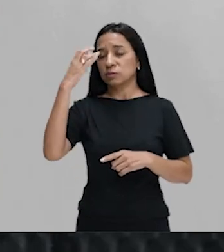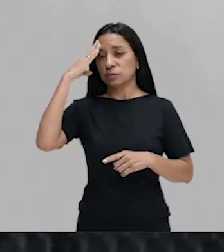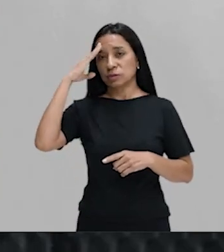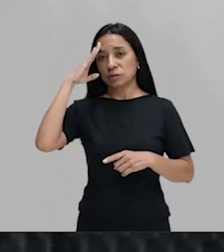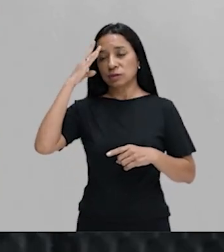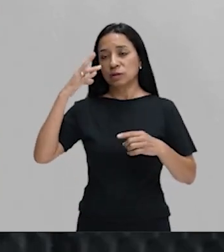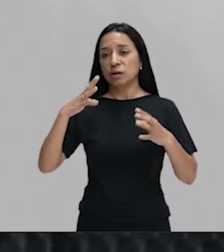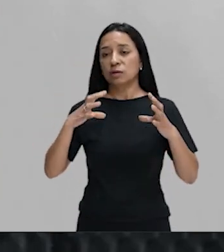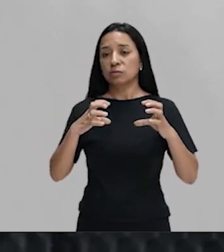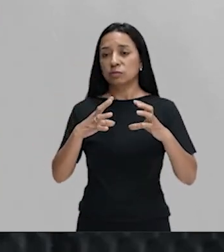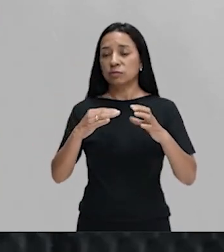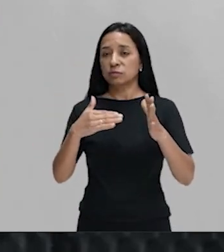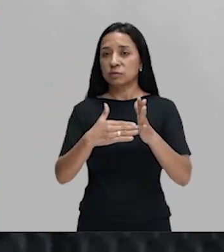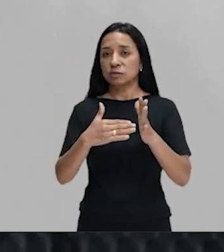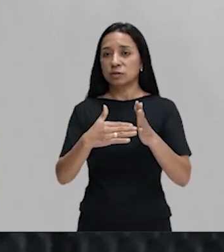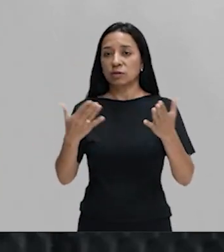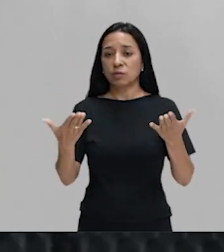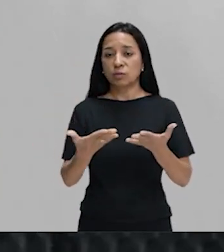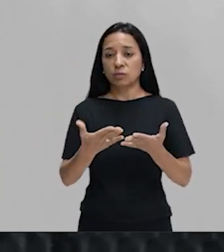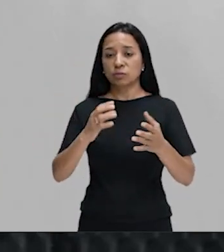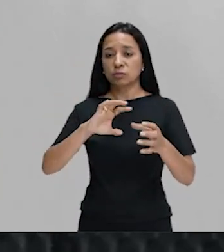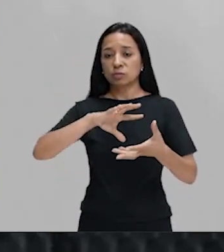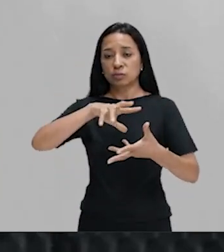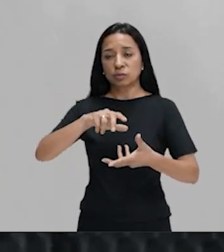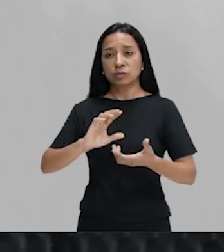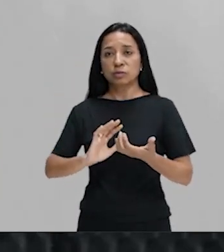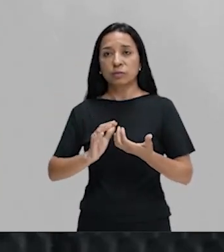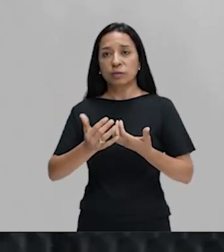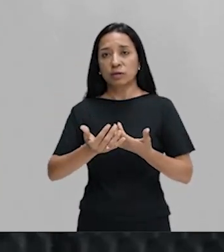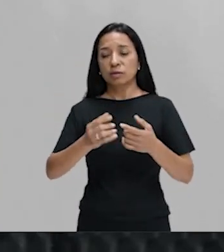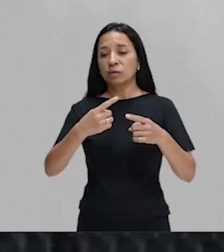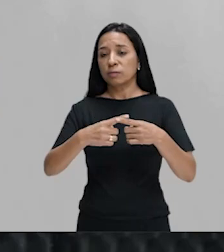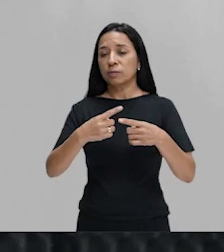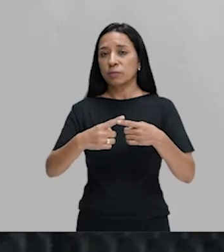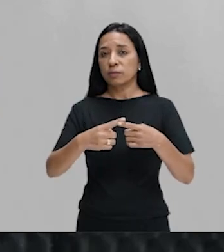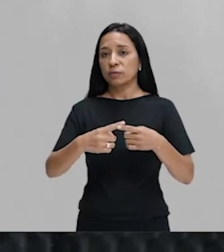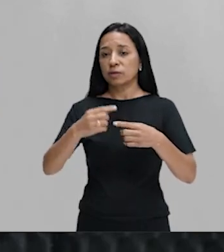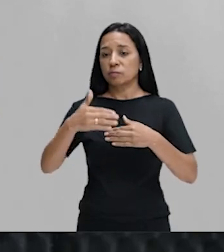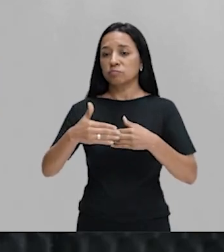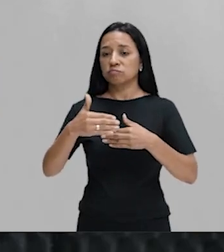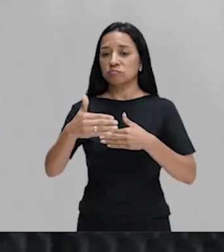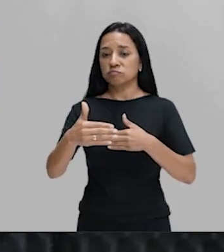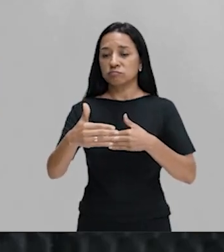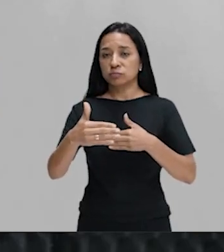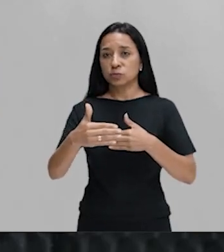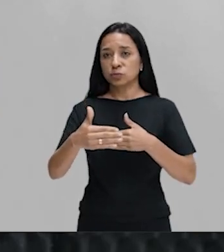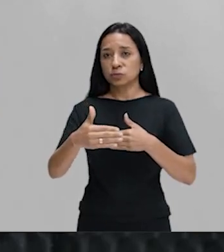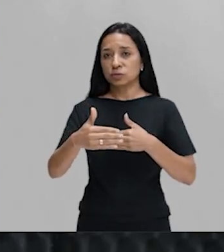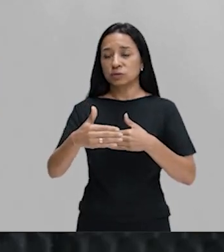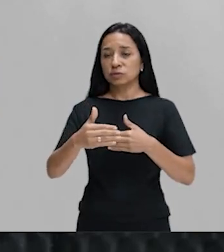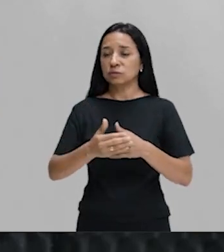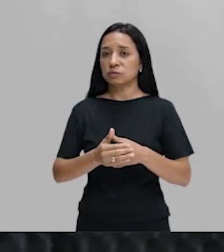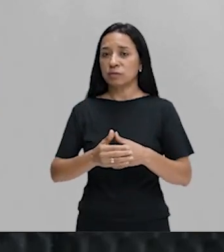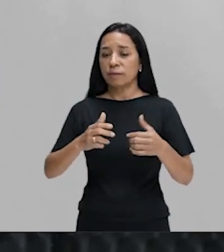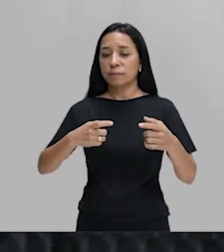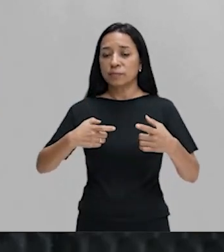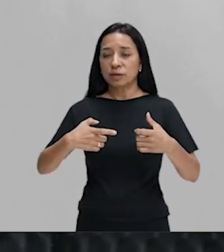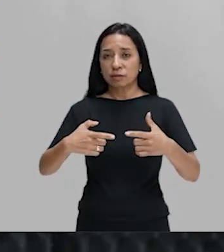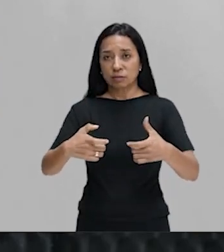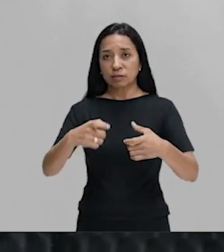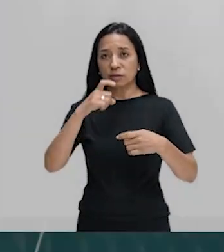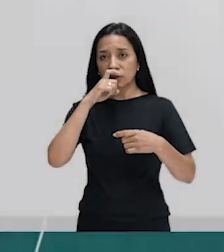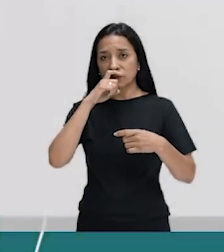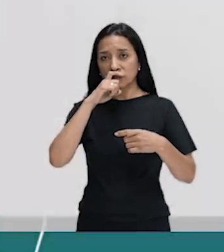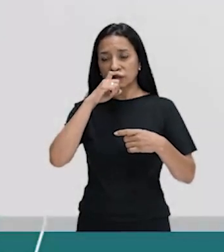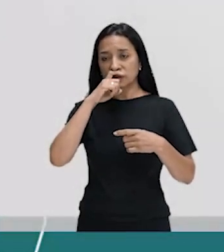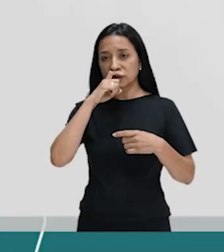os conflitos até hoje no Oriente Médio é porque durante a Guerra Fria, tanto os Estados Unidos,